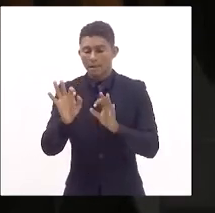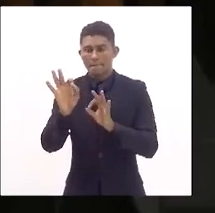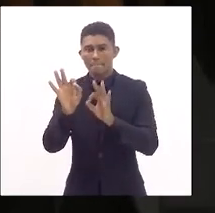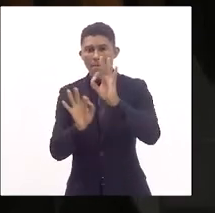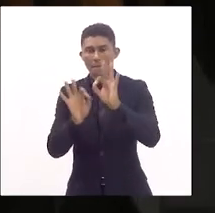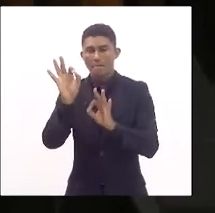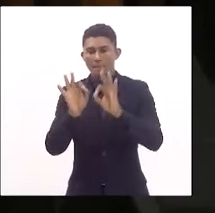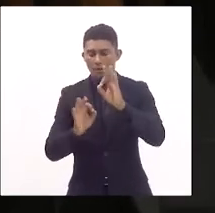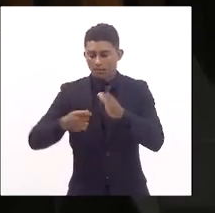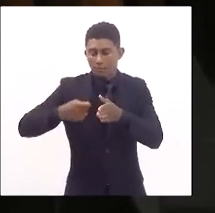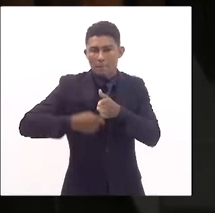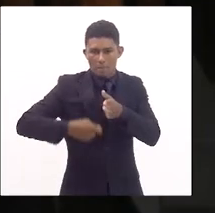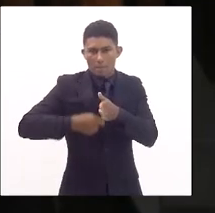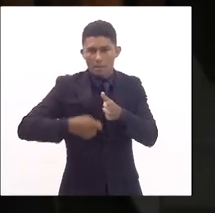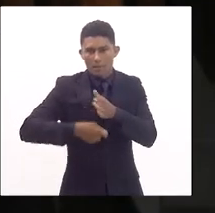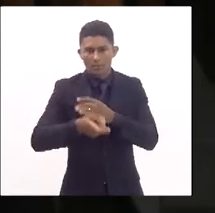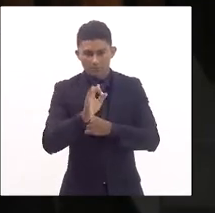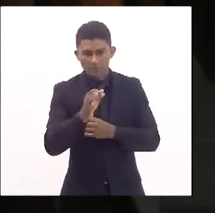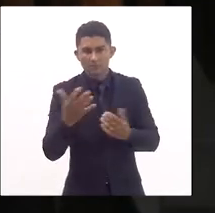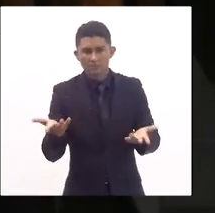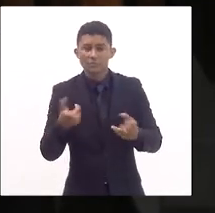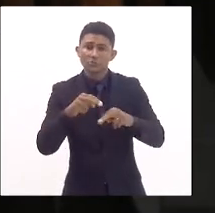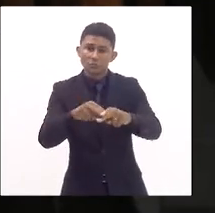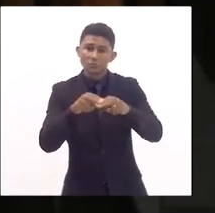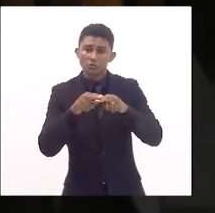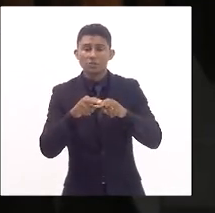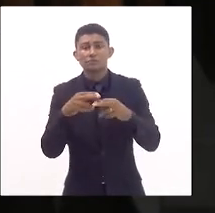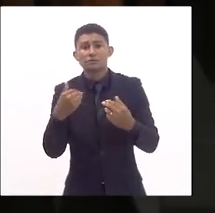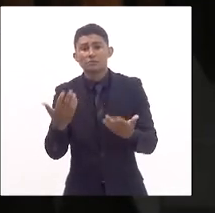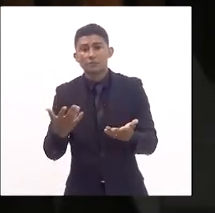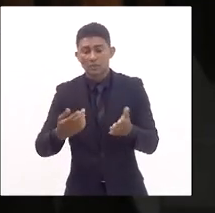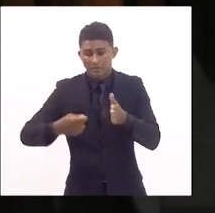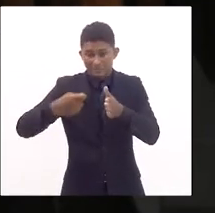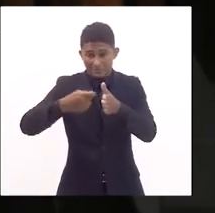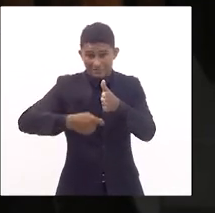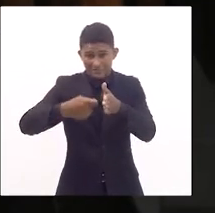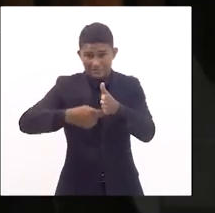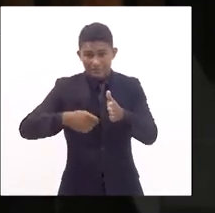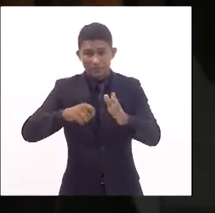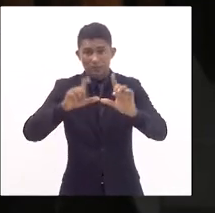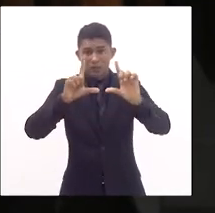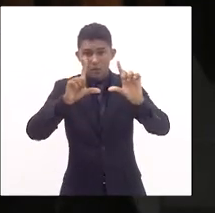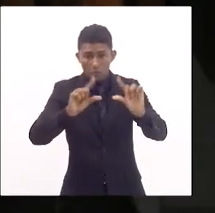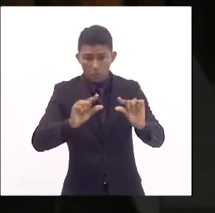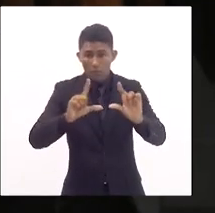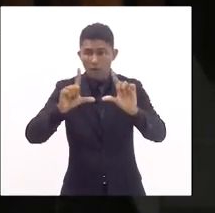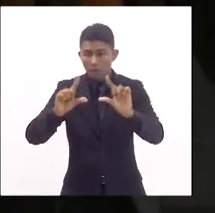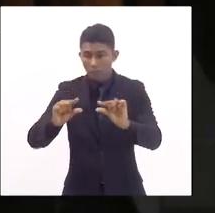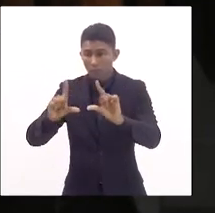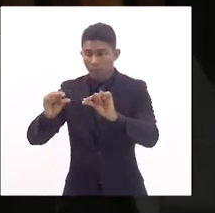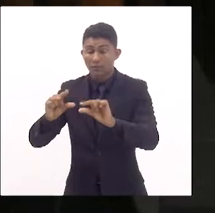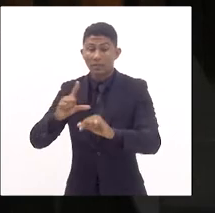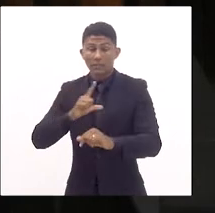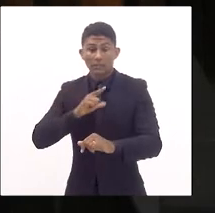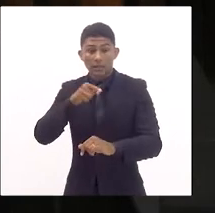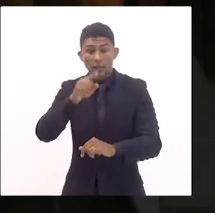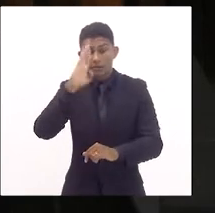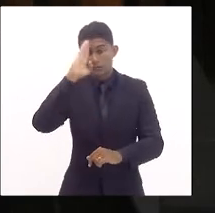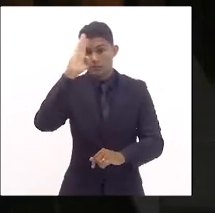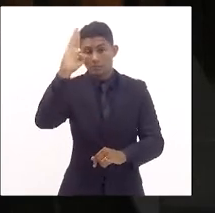tributário por isso e quando você mexe em alíquotas principalmente a maior